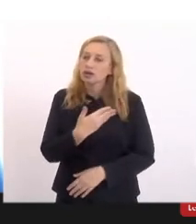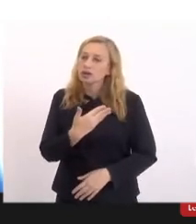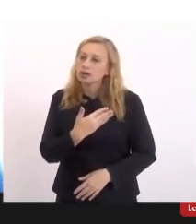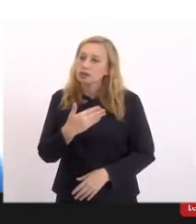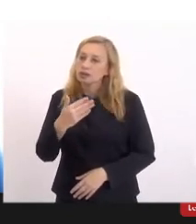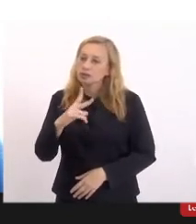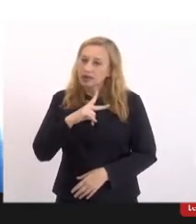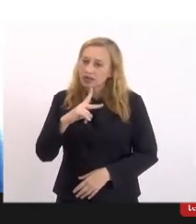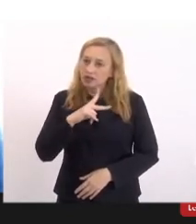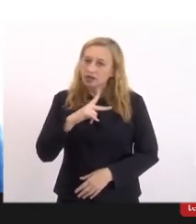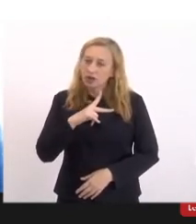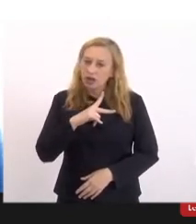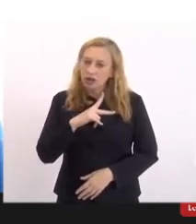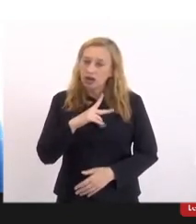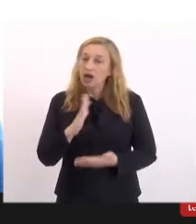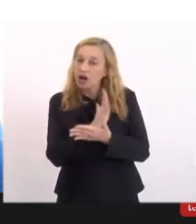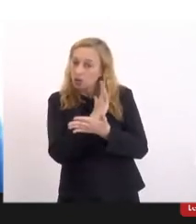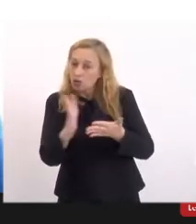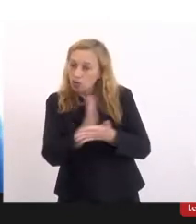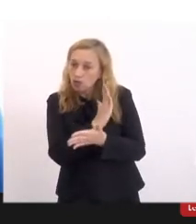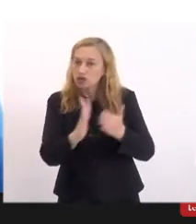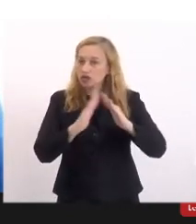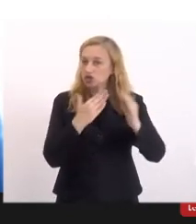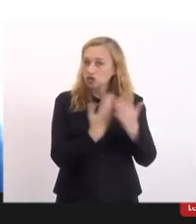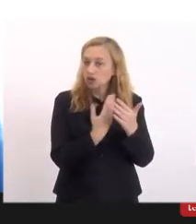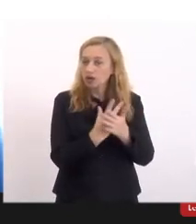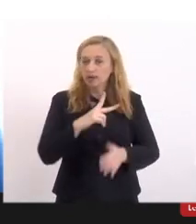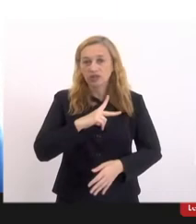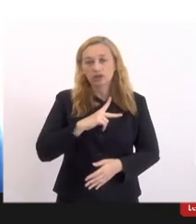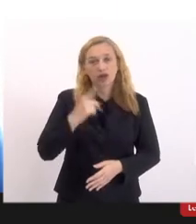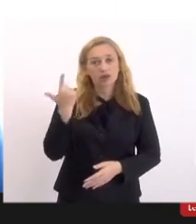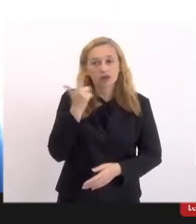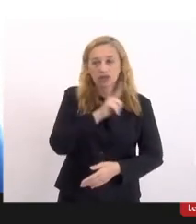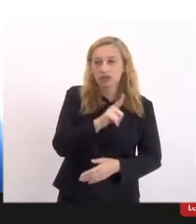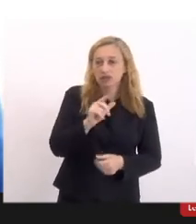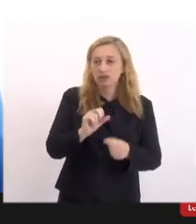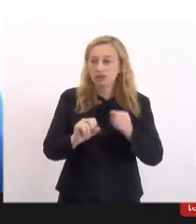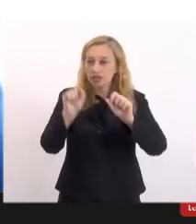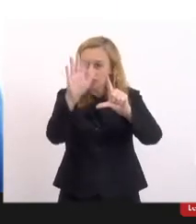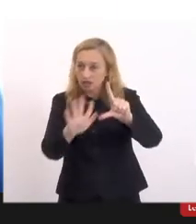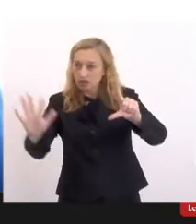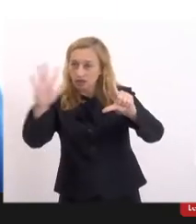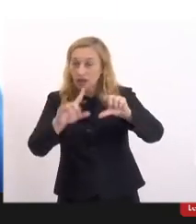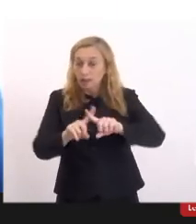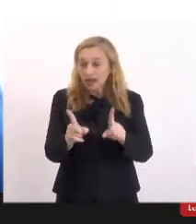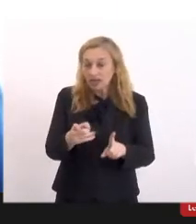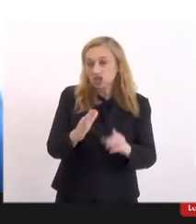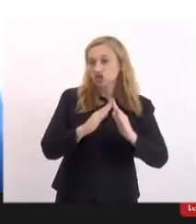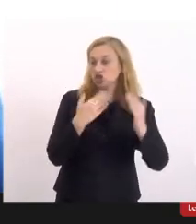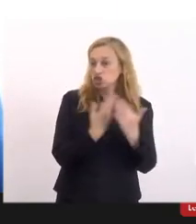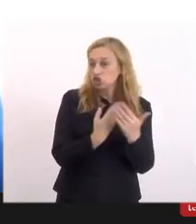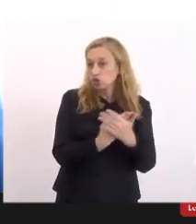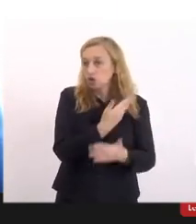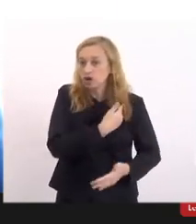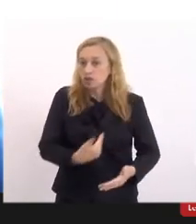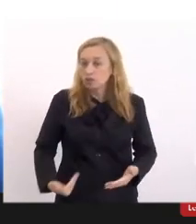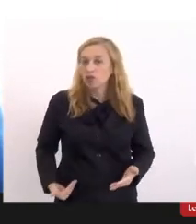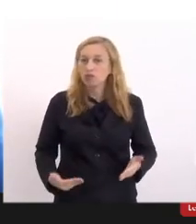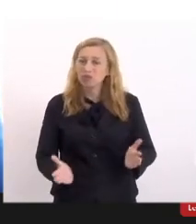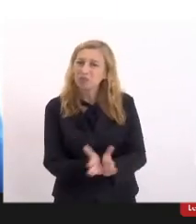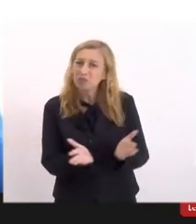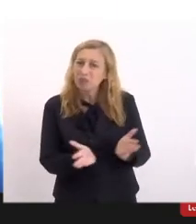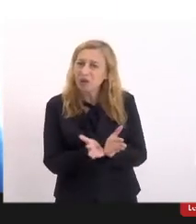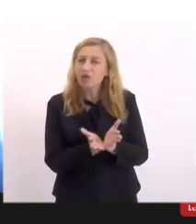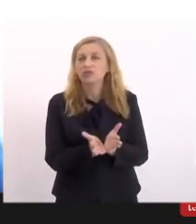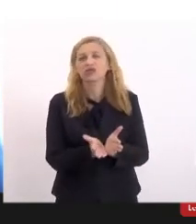geral, normalmente conseguiram se virar com as atividades online. E na escola pública, onde está a população mais vulnerável,